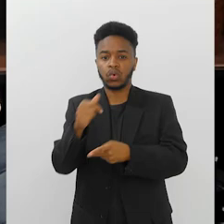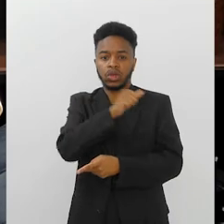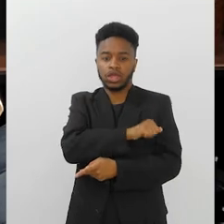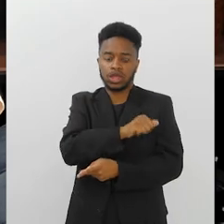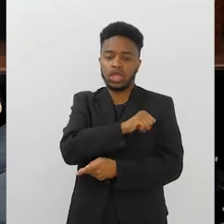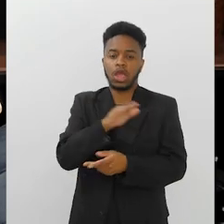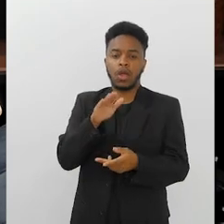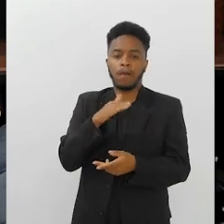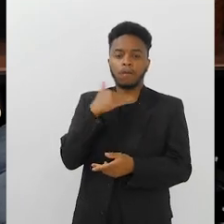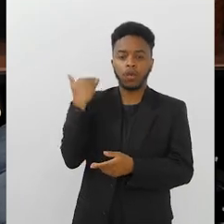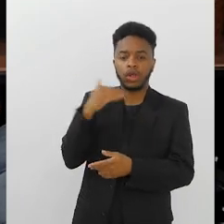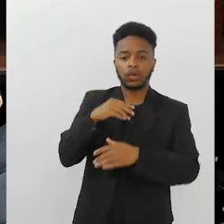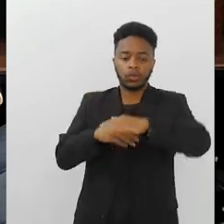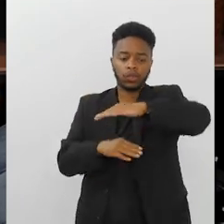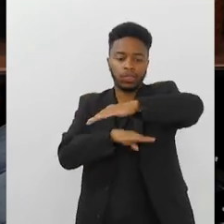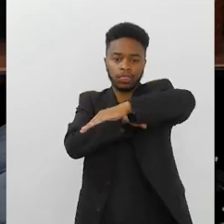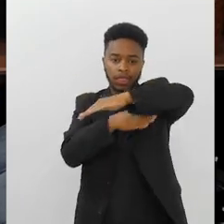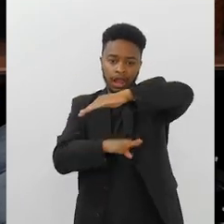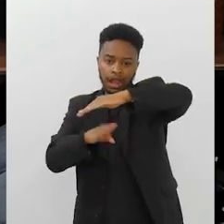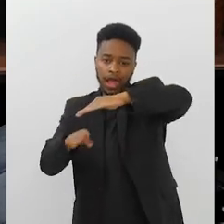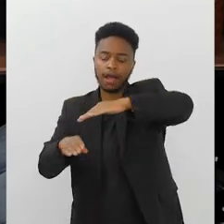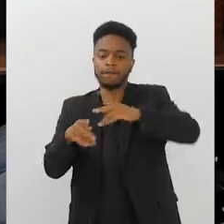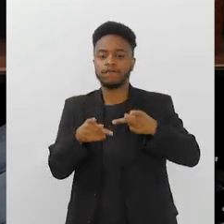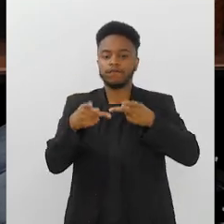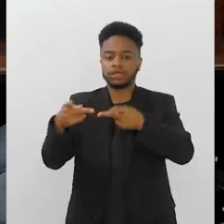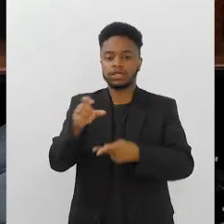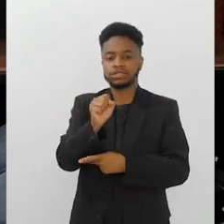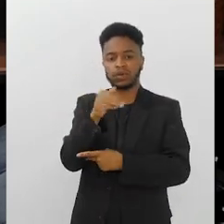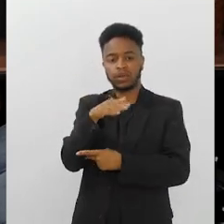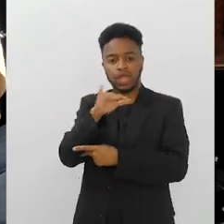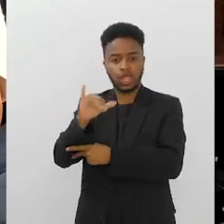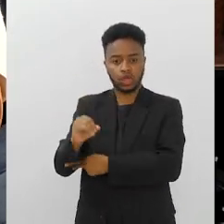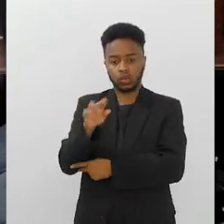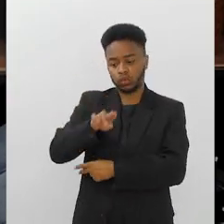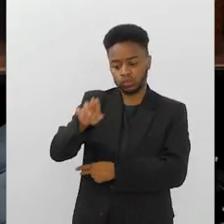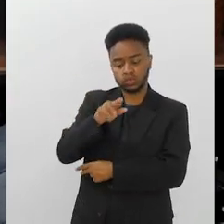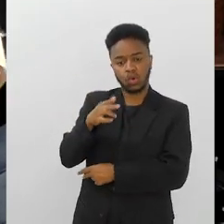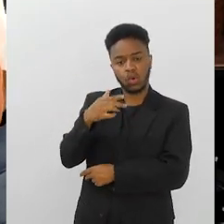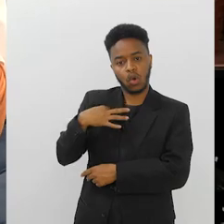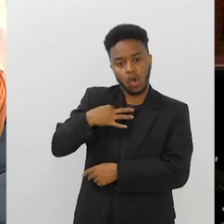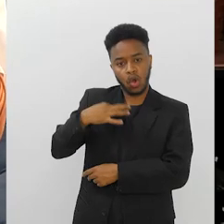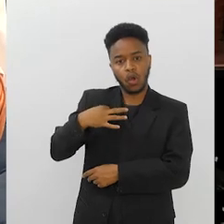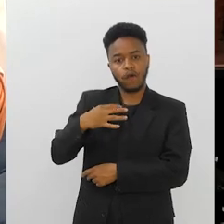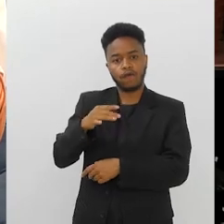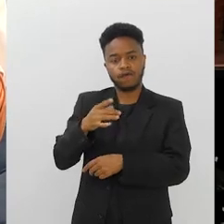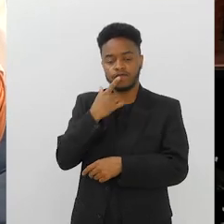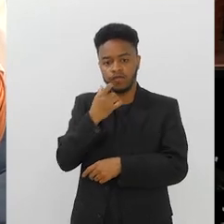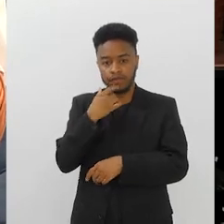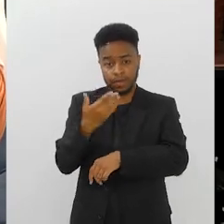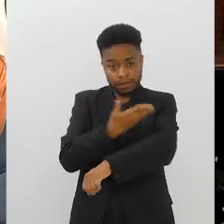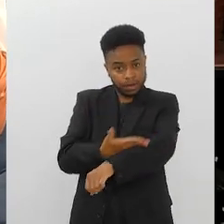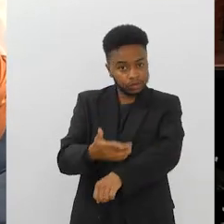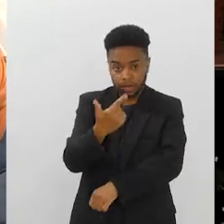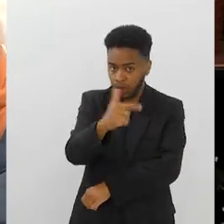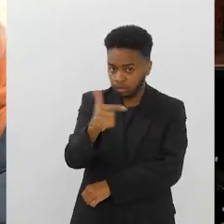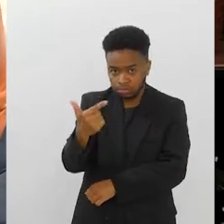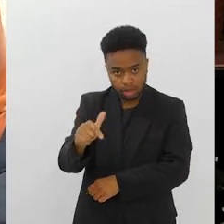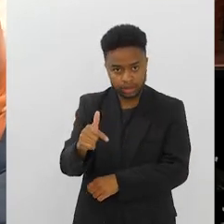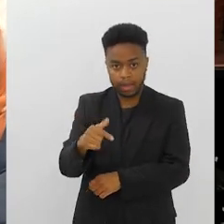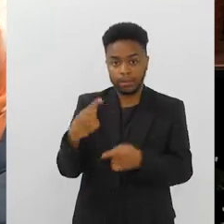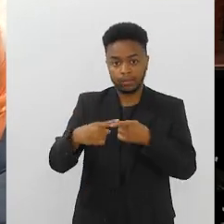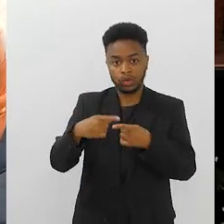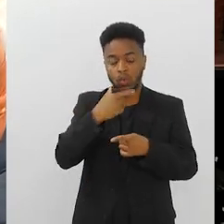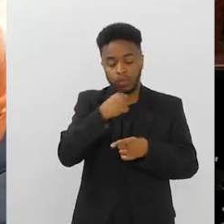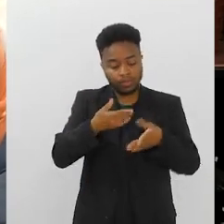morreu na Lapa foi no Salgueiro gostou da cor vermelho branco botou a roupa isso não existe Ele nasceu e